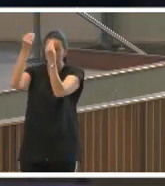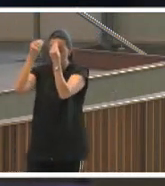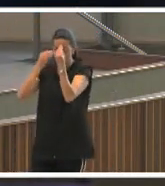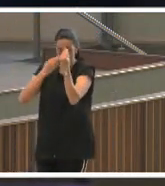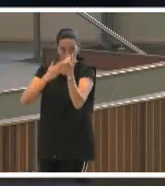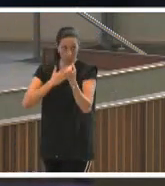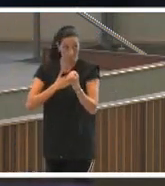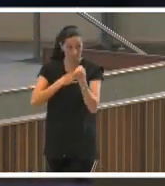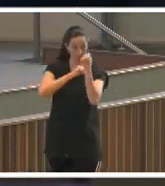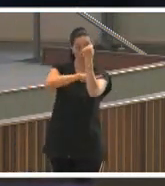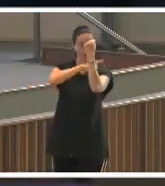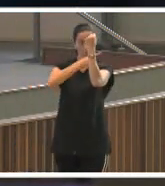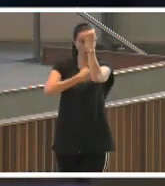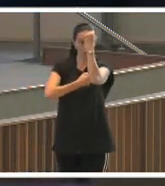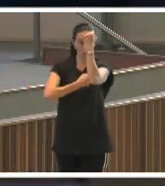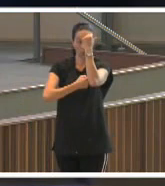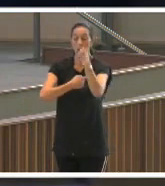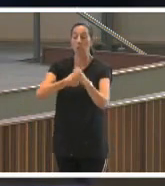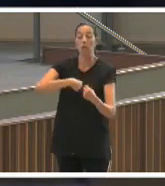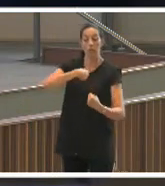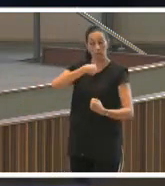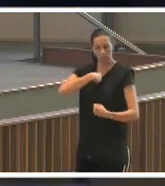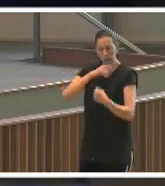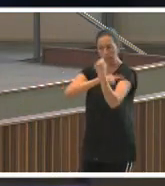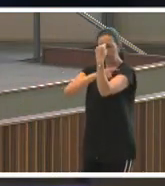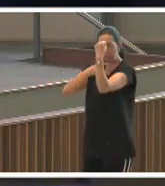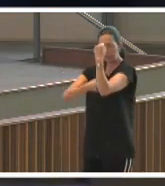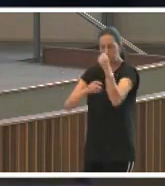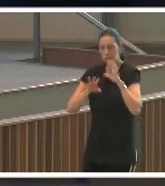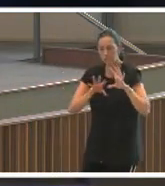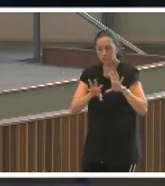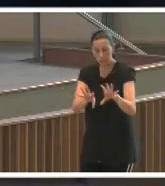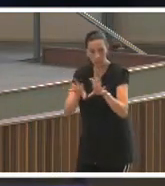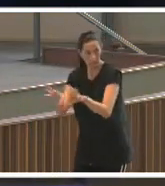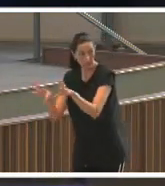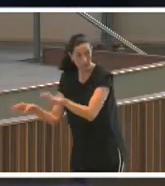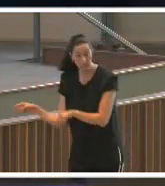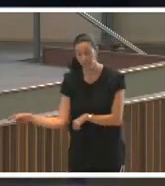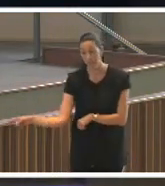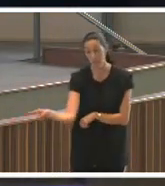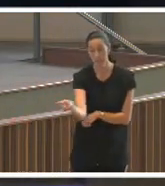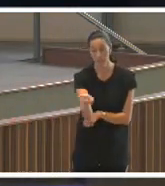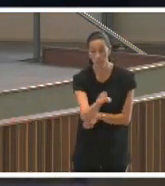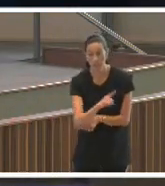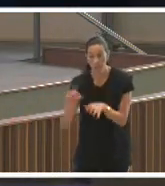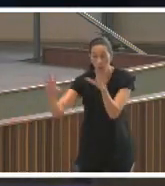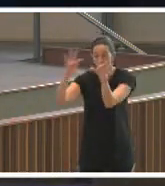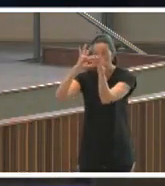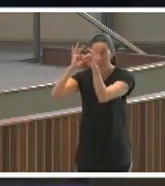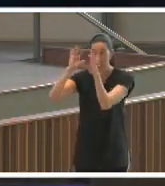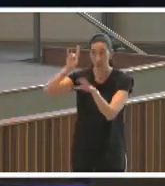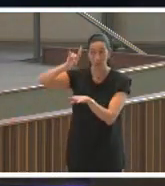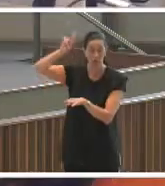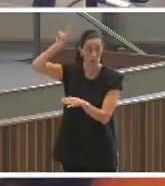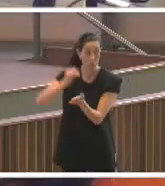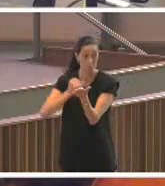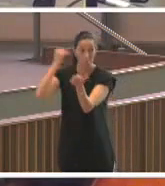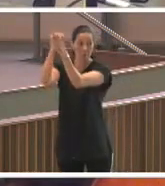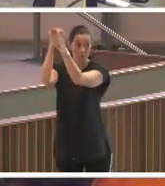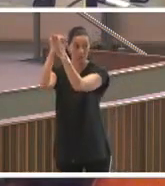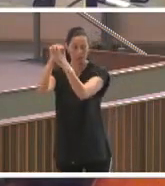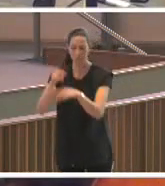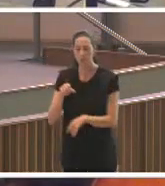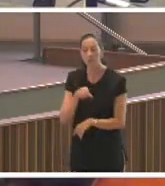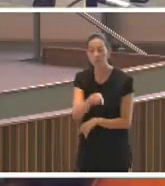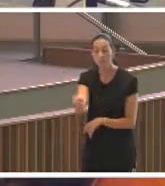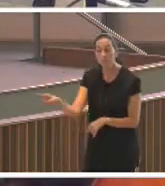fazê-los crescer espiritualmente. Então, o objetivo da autoridade espiritual é fazer com